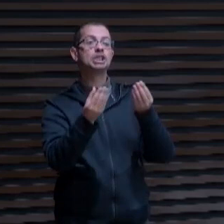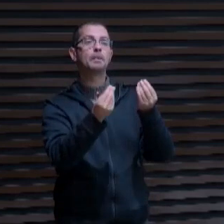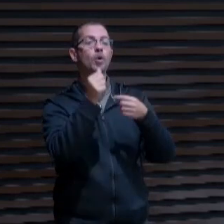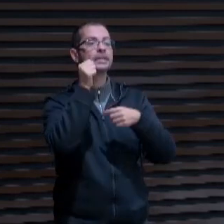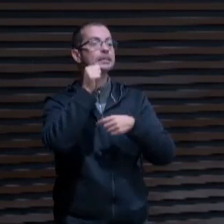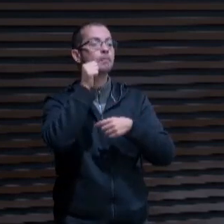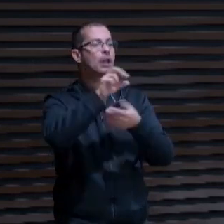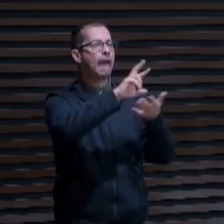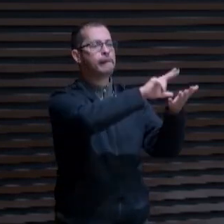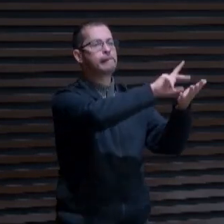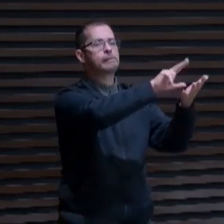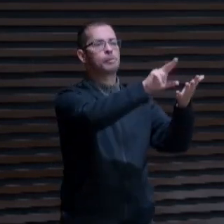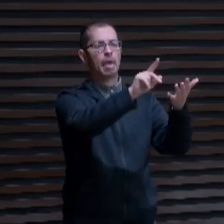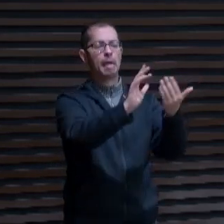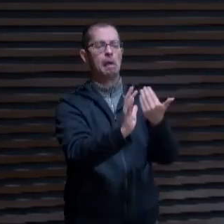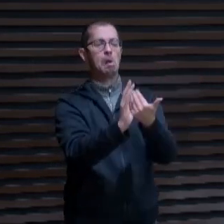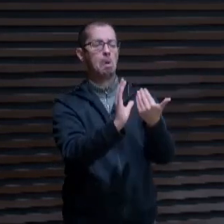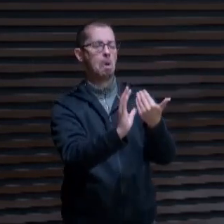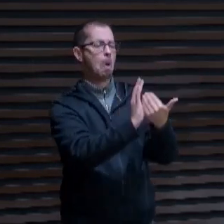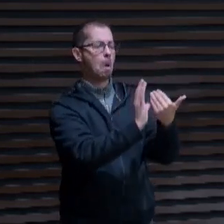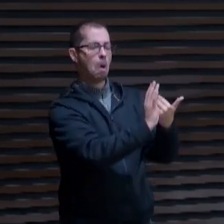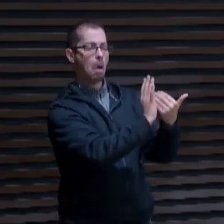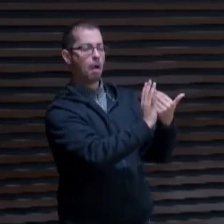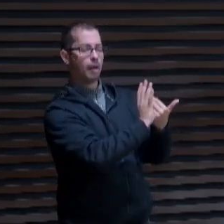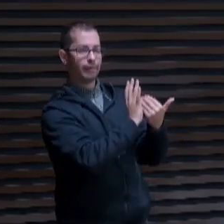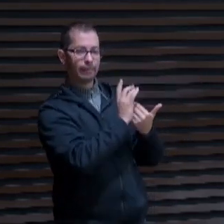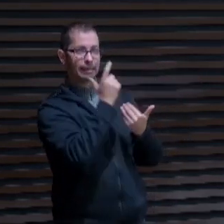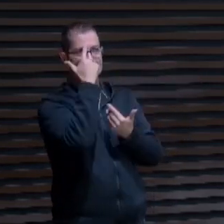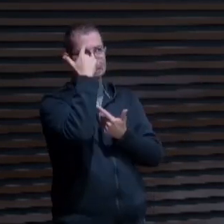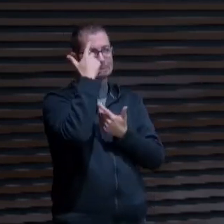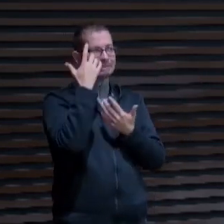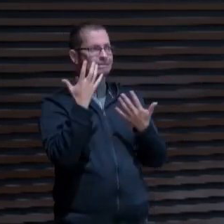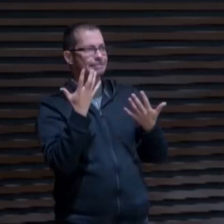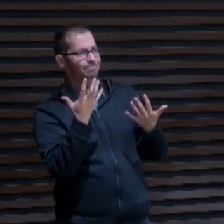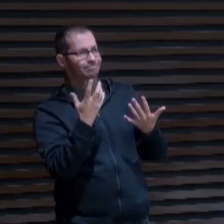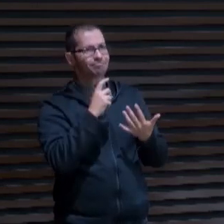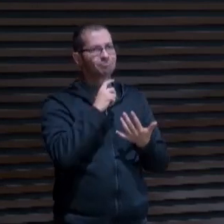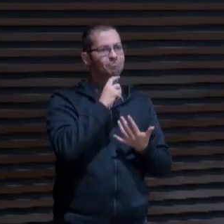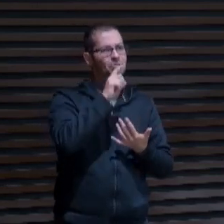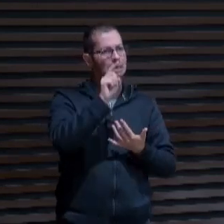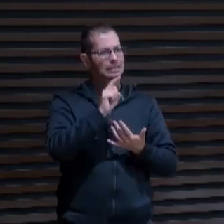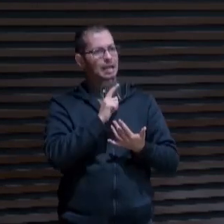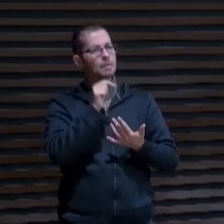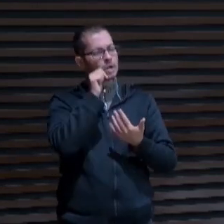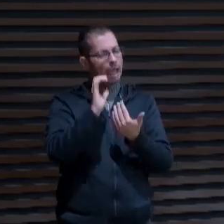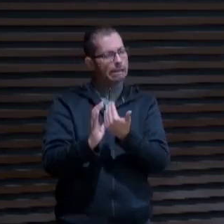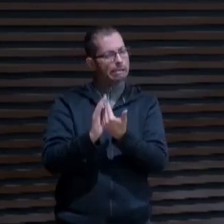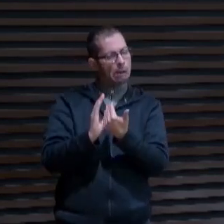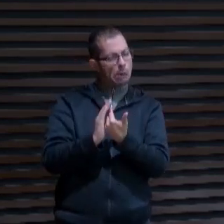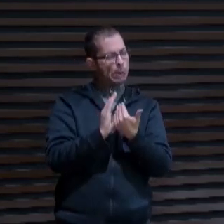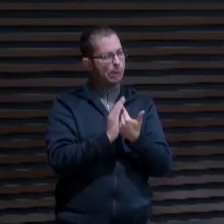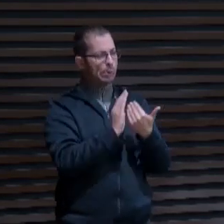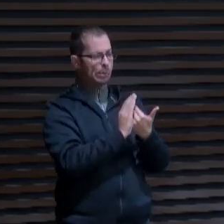cabeça dele. Moabitas, amonitas, edomitas, sidônias, etéias, mulheres das nações